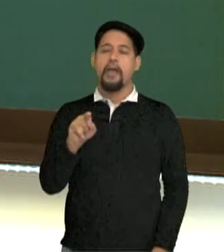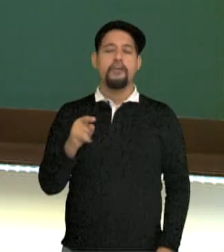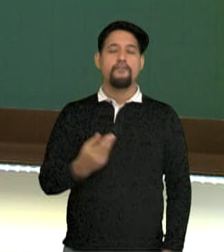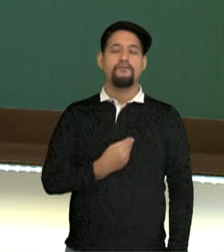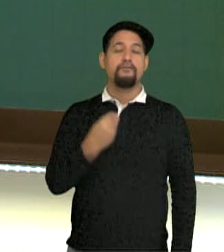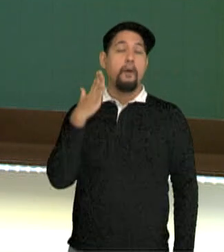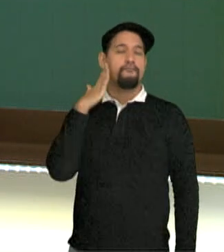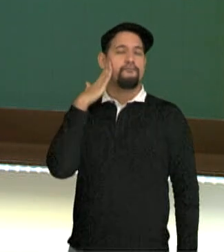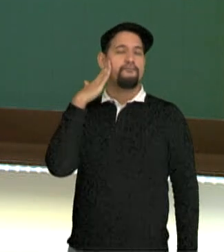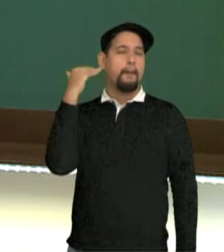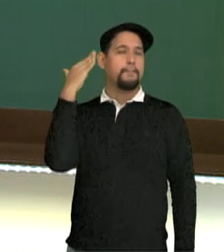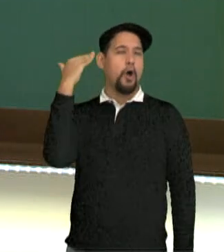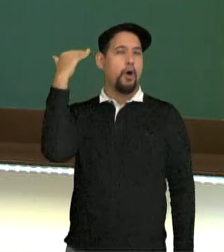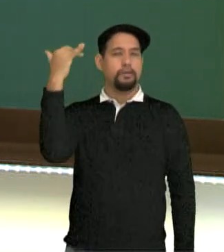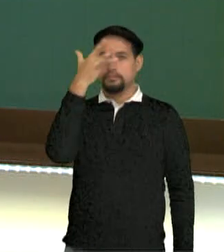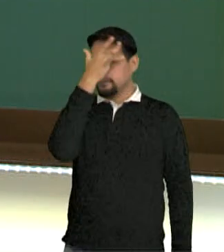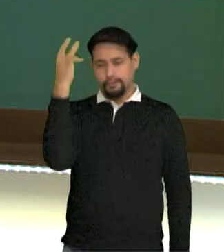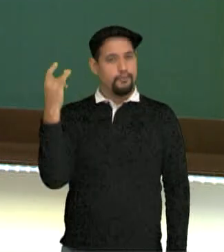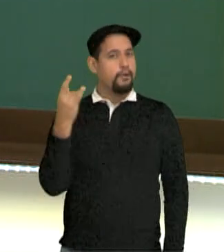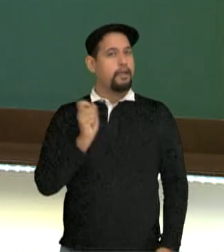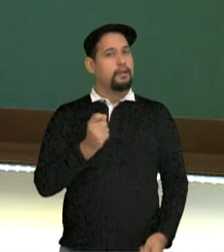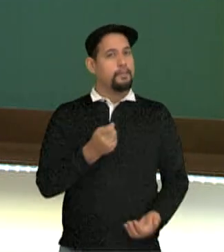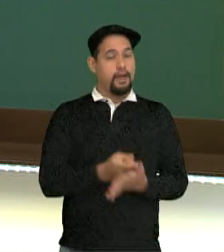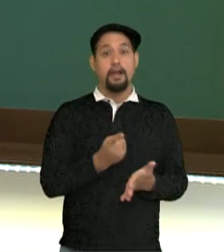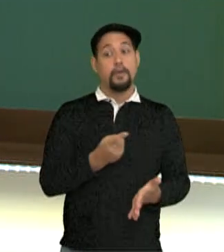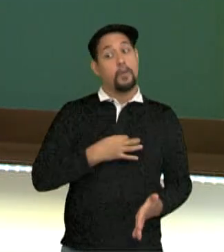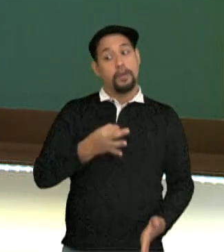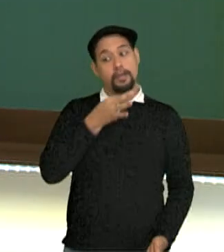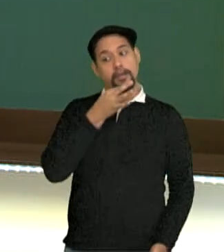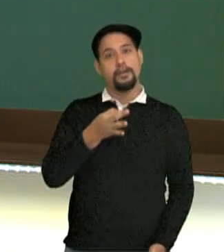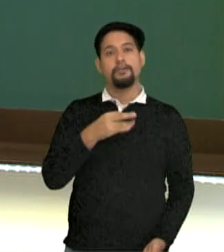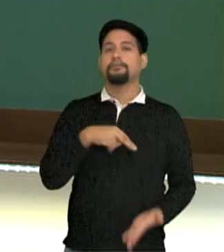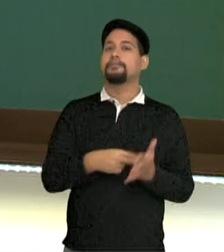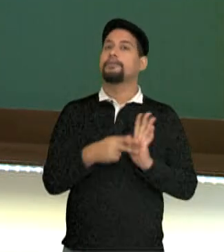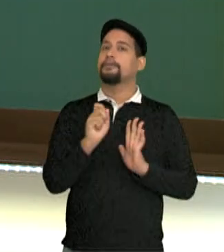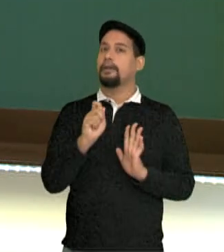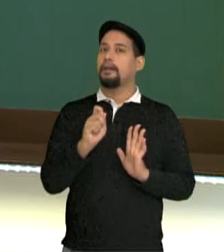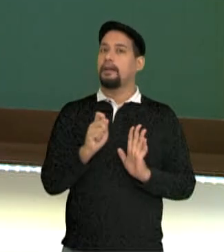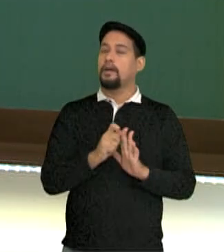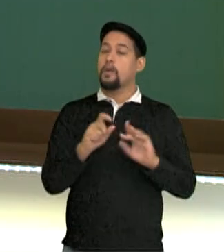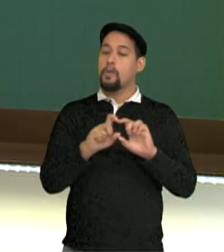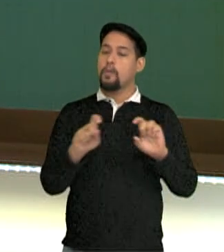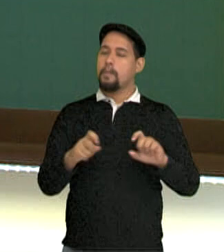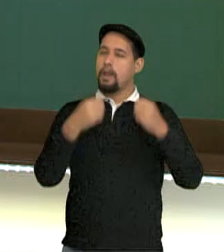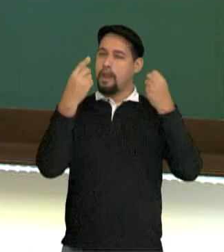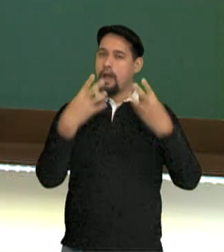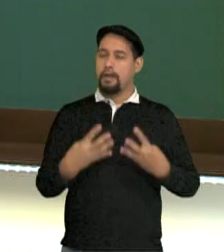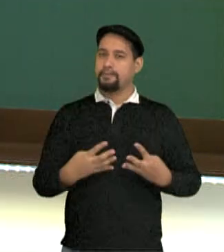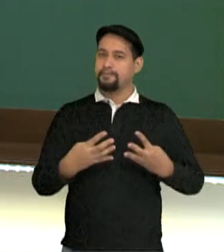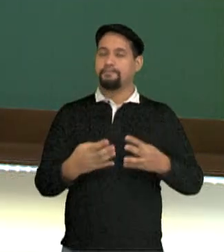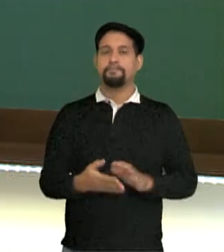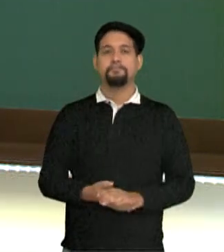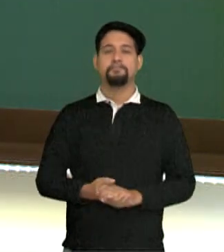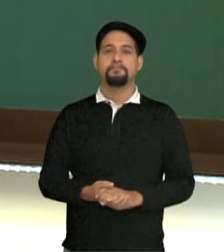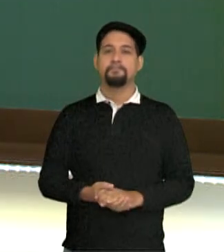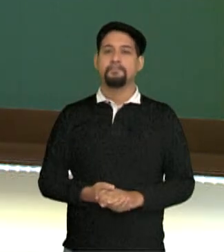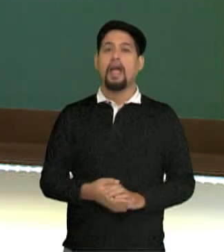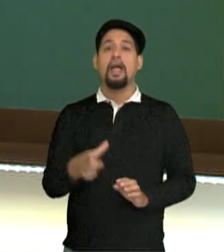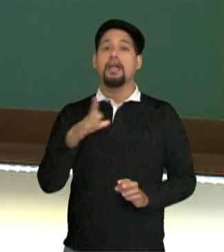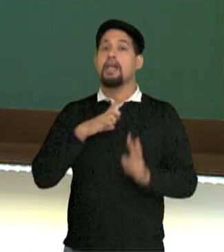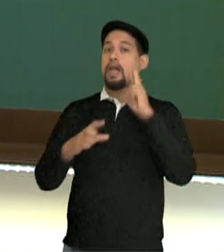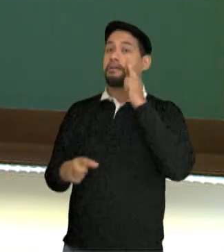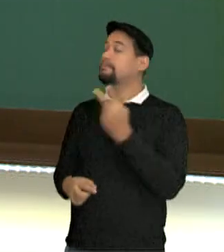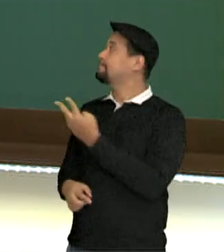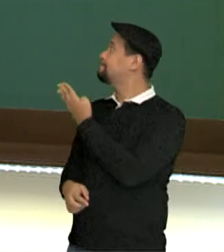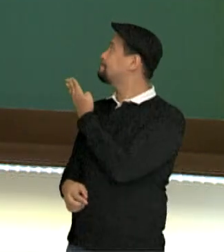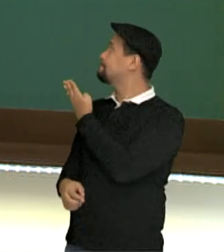devedora inadimplente, seria uma opinião. Agregaria, ó, um comentário, um argumento. E aqui ele só diz,